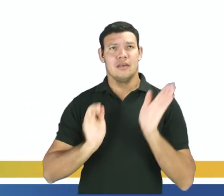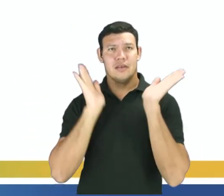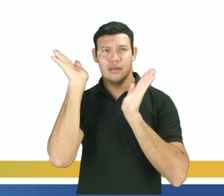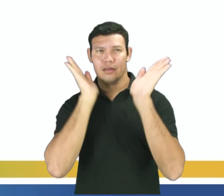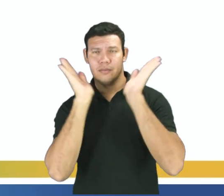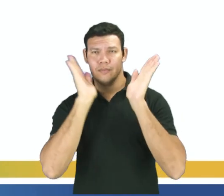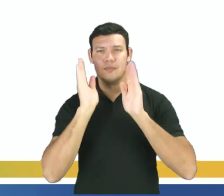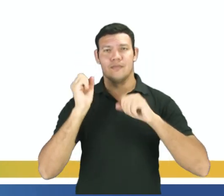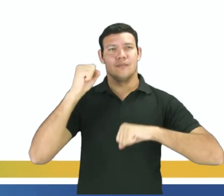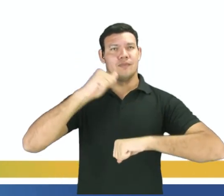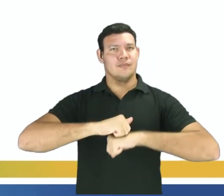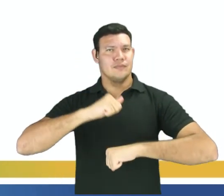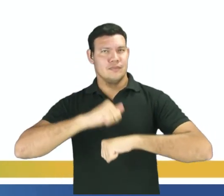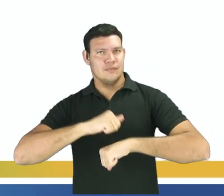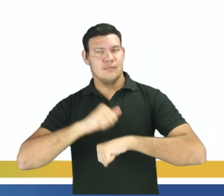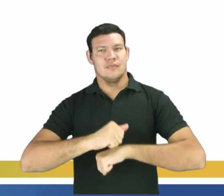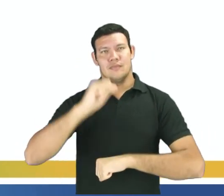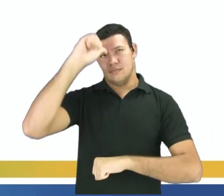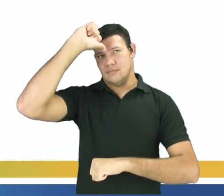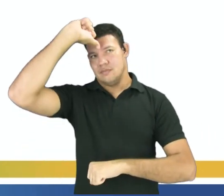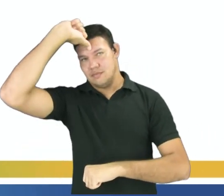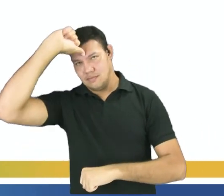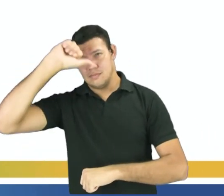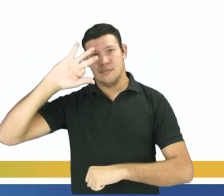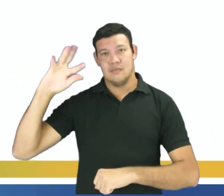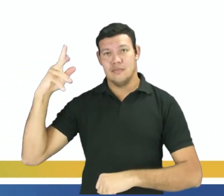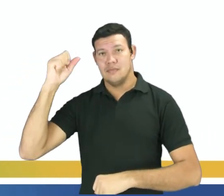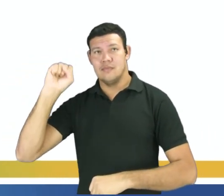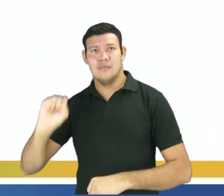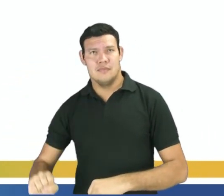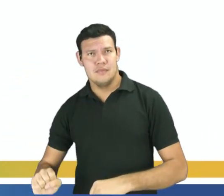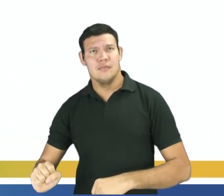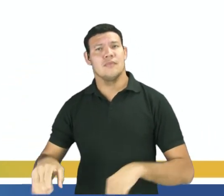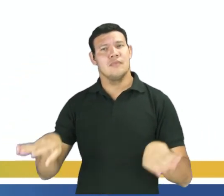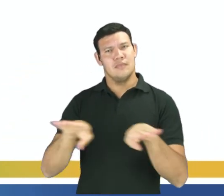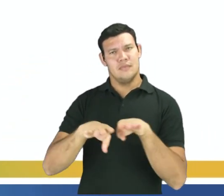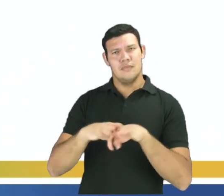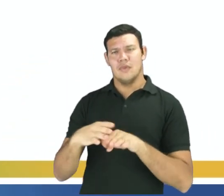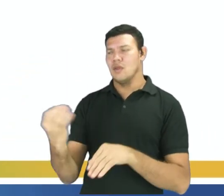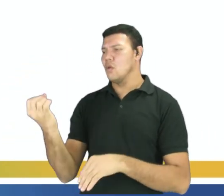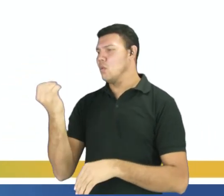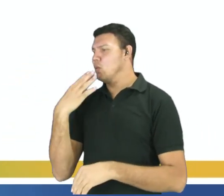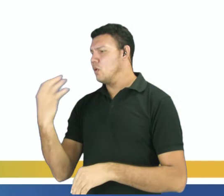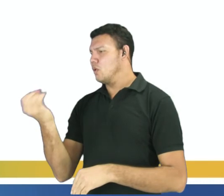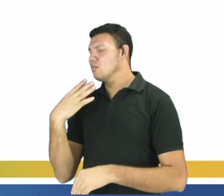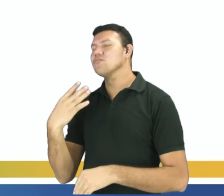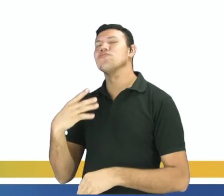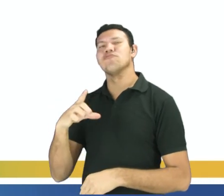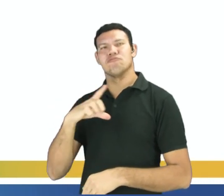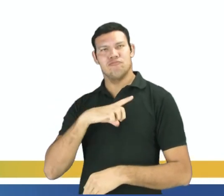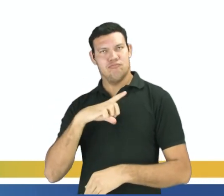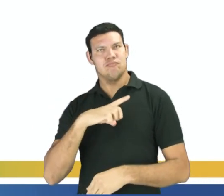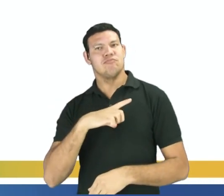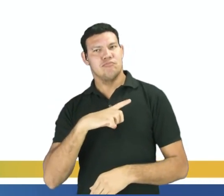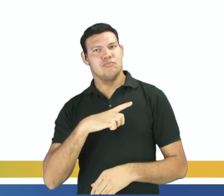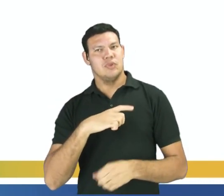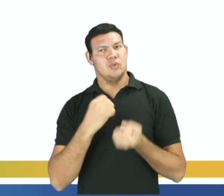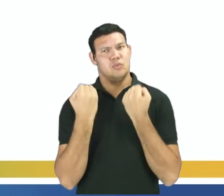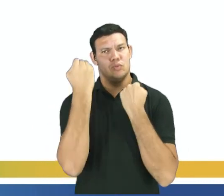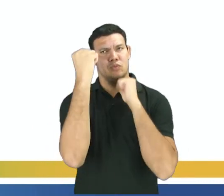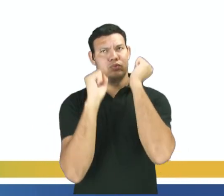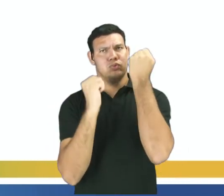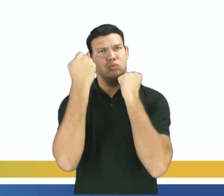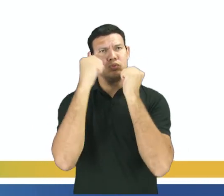Taiwan, Singapura, Índia, África do Sul e o território de Hong Kong tiveram sua